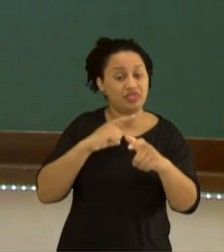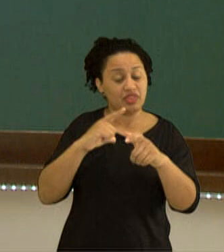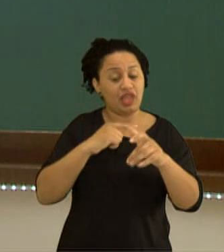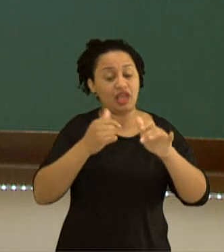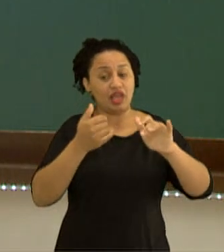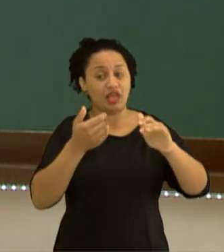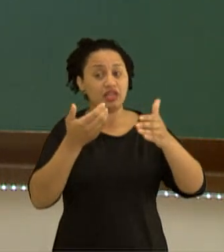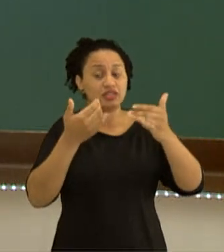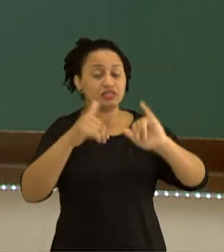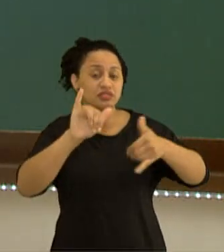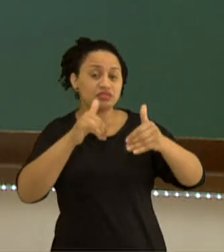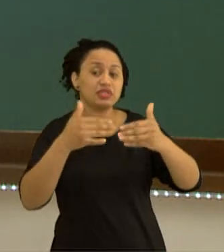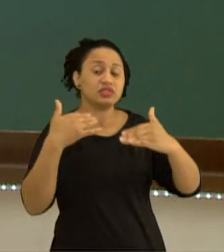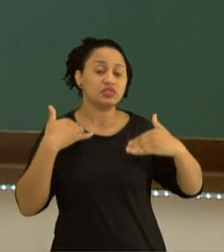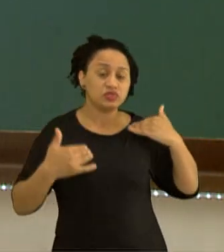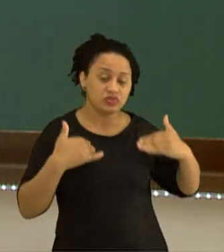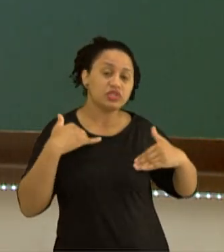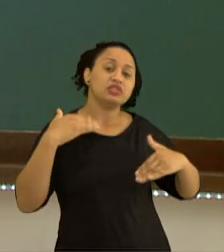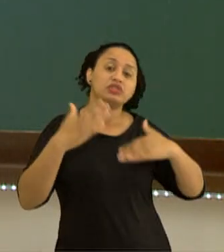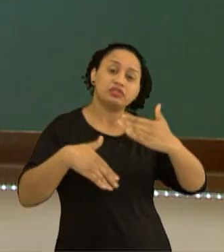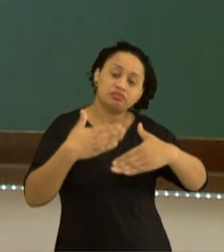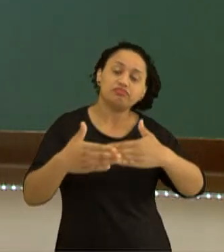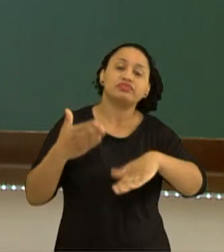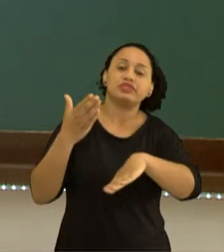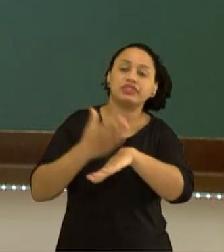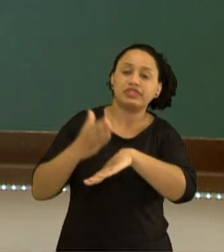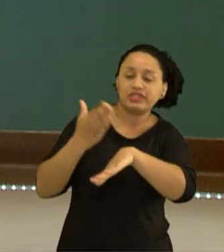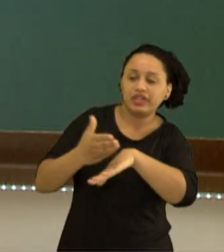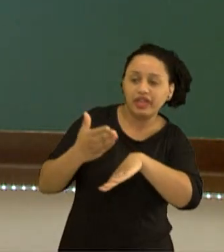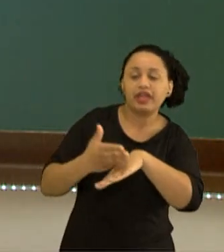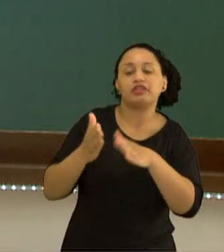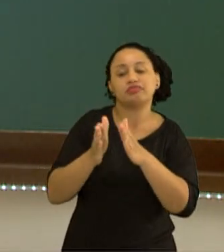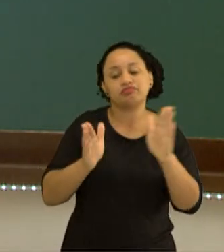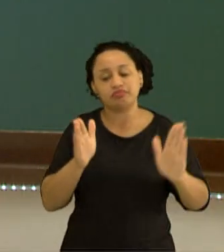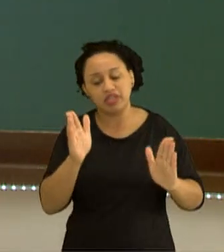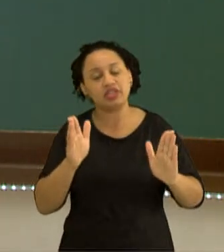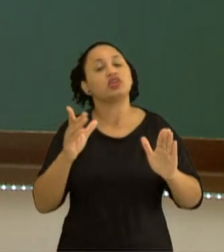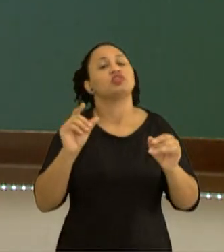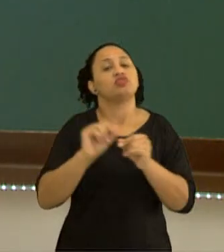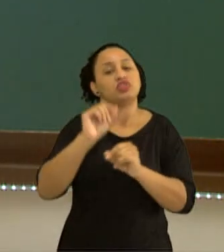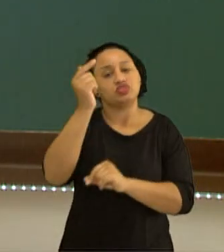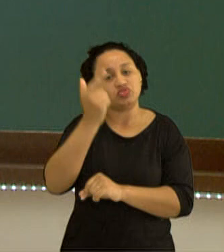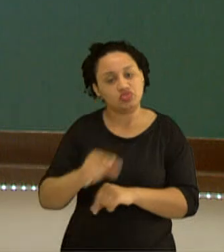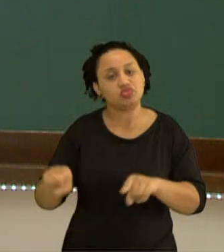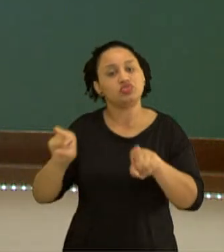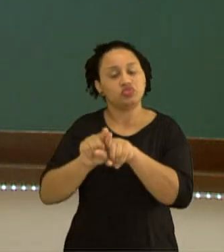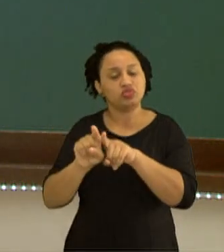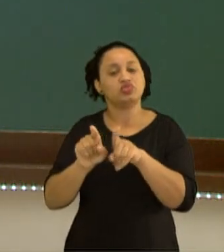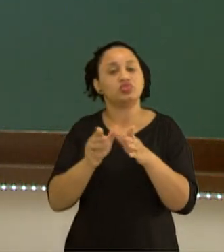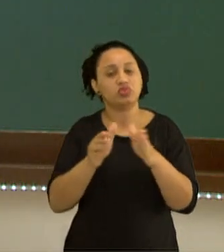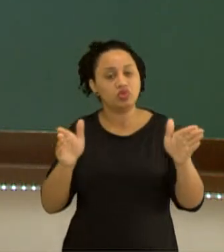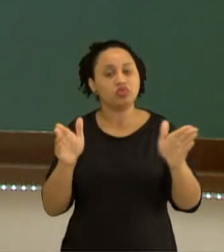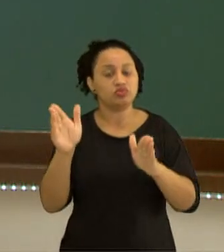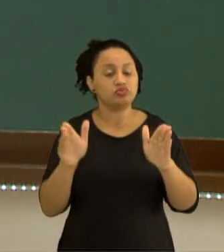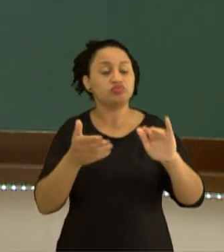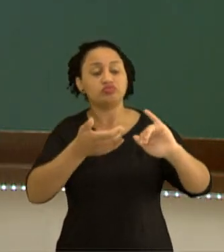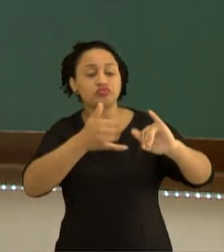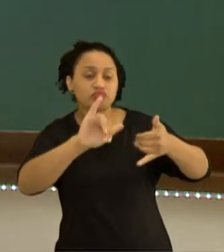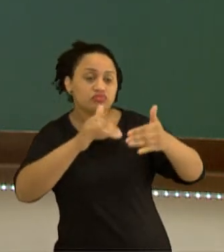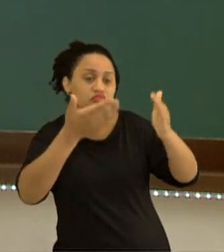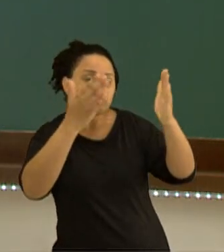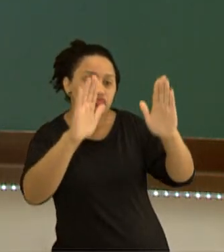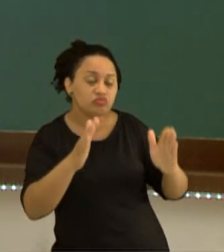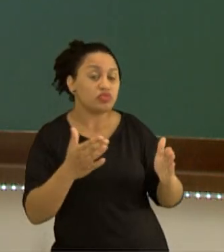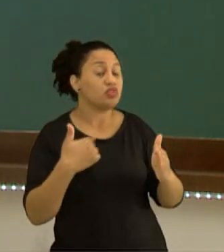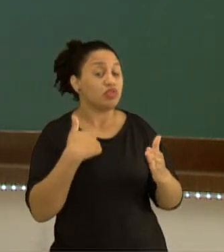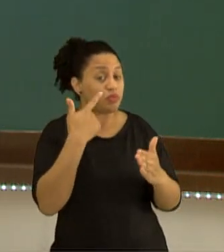um tempo, né, de melhora de treino, a cada tempo periódico existe uma nova avaliação, né, que busca também analisar que não é o